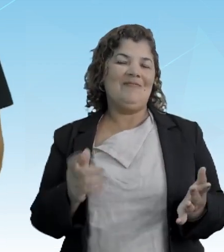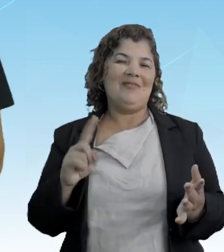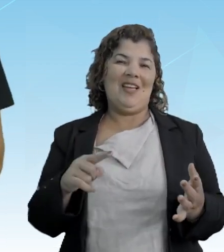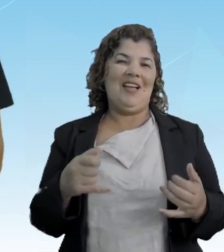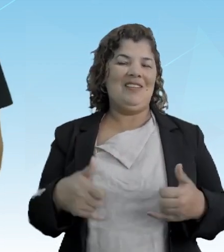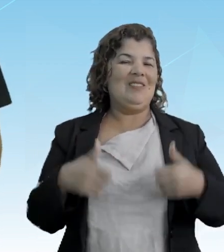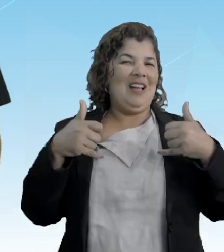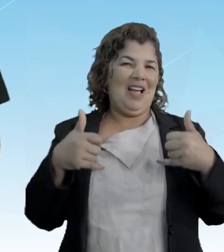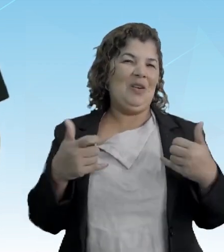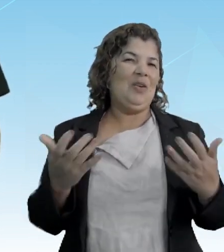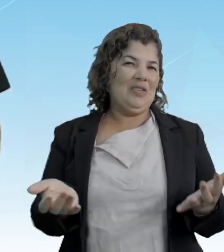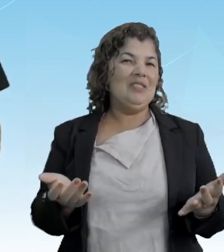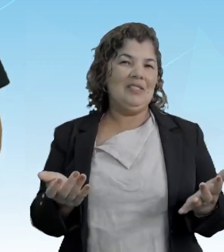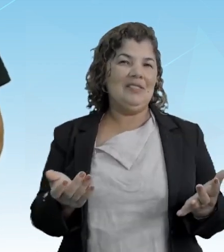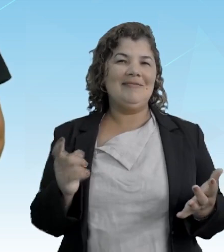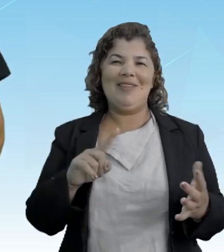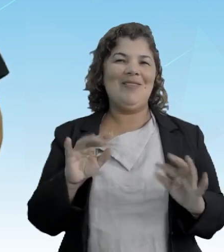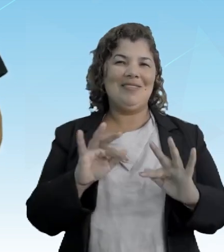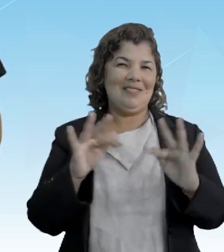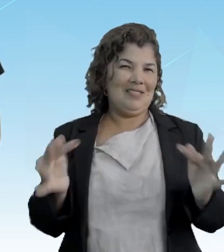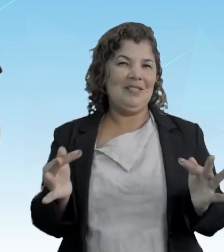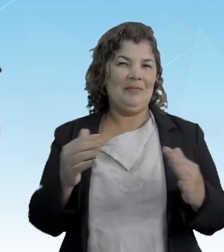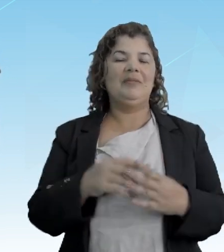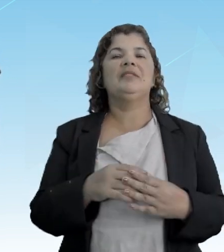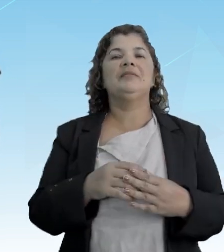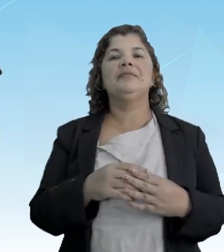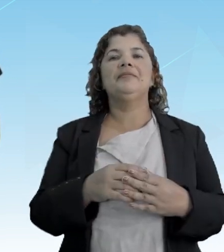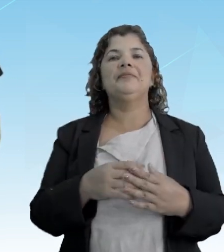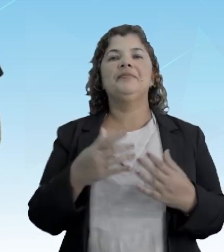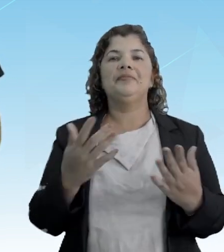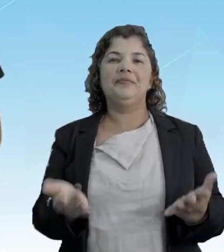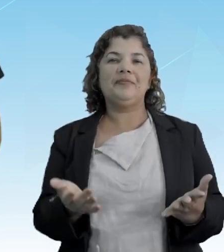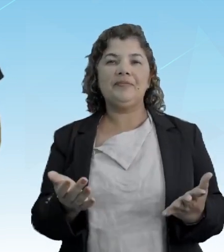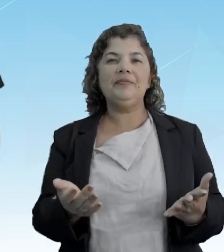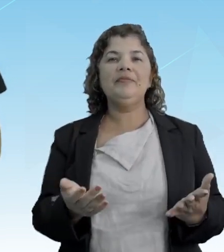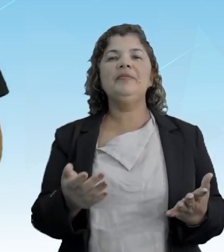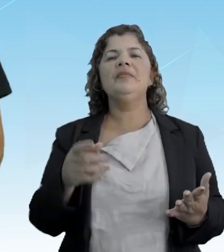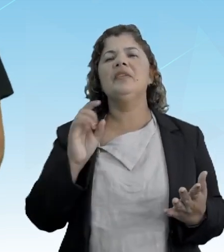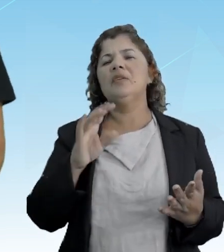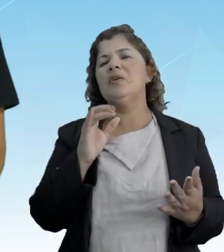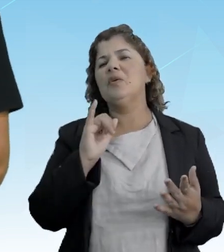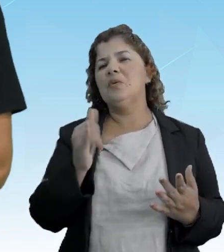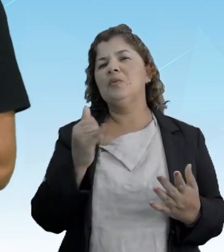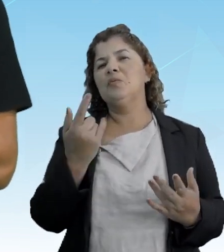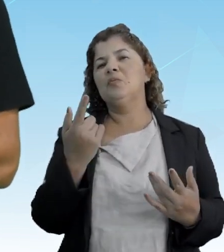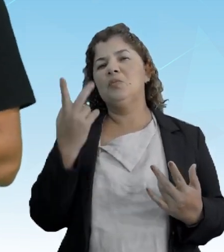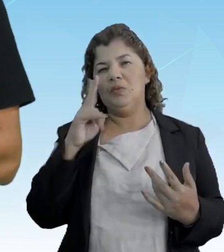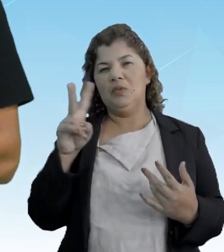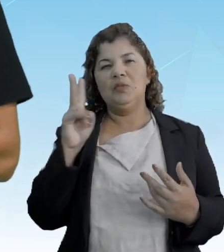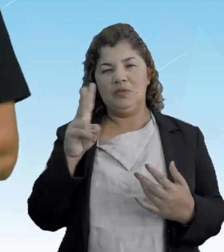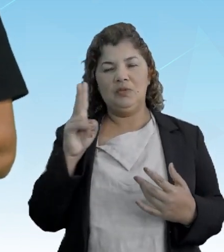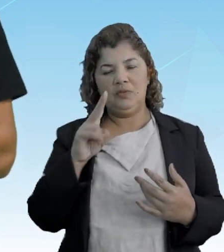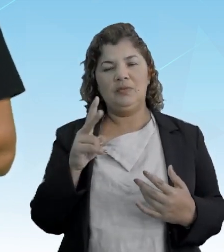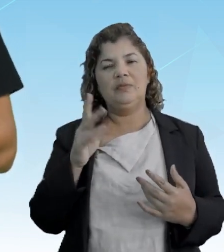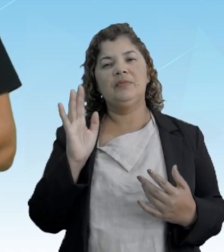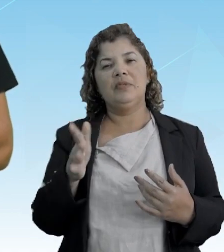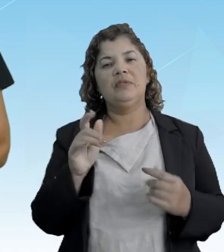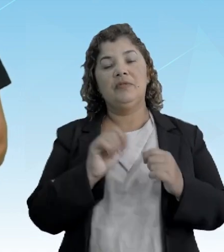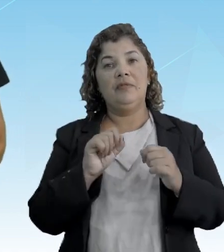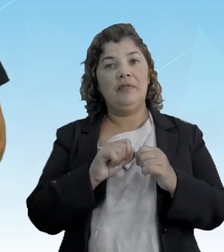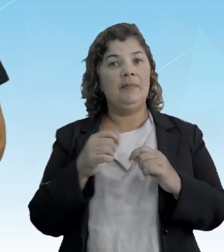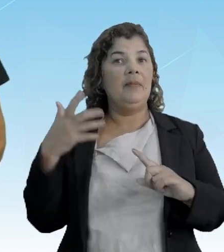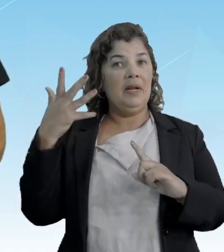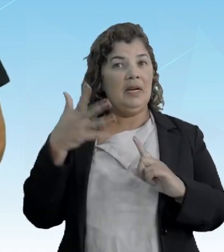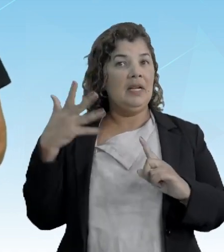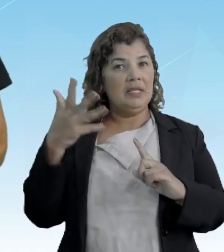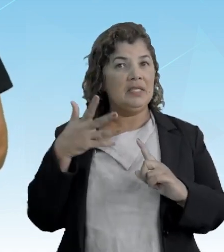são tão simples assim. Só contando uma história, professor Robson Anselmo, eu fui fazer uma